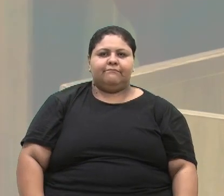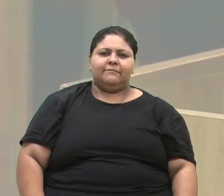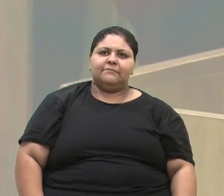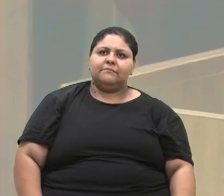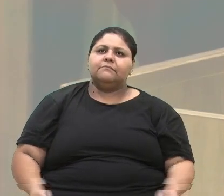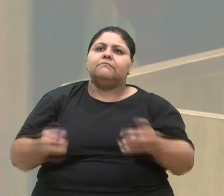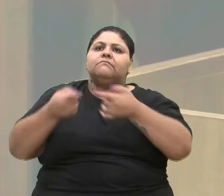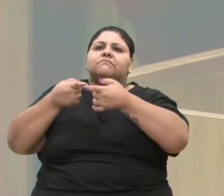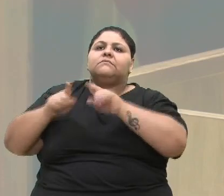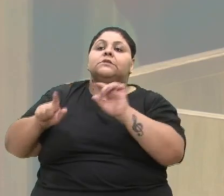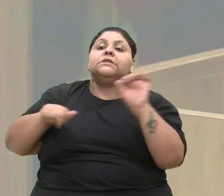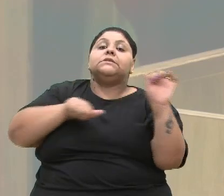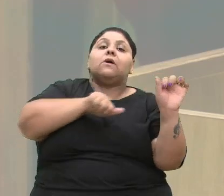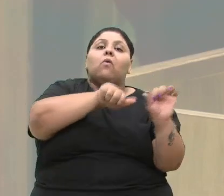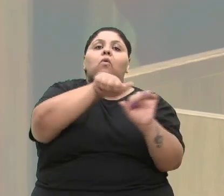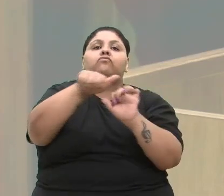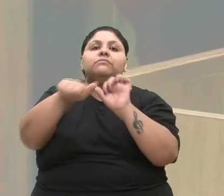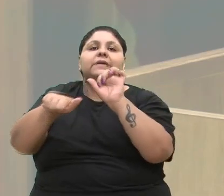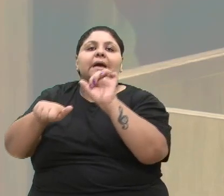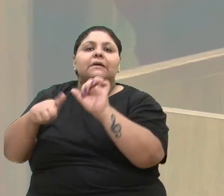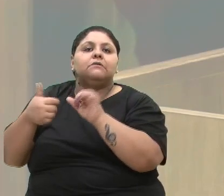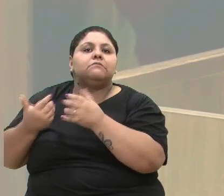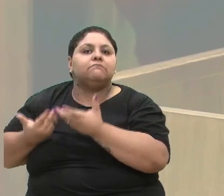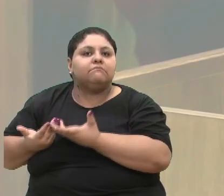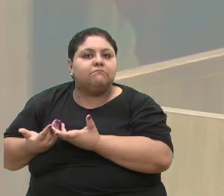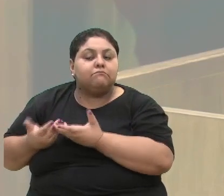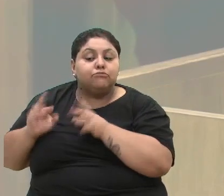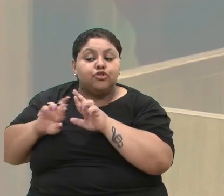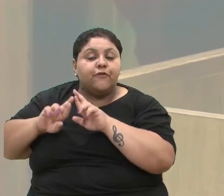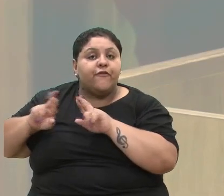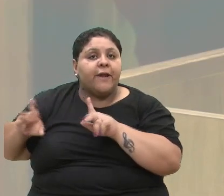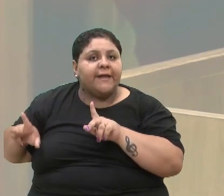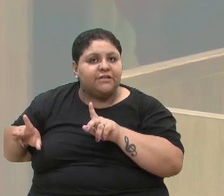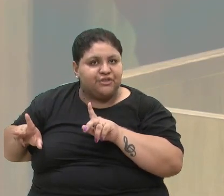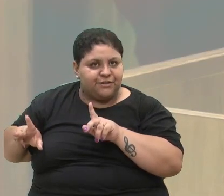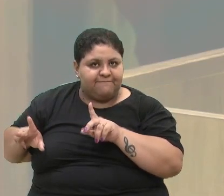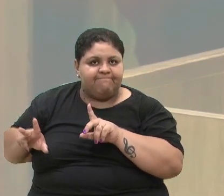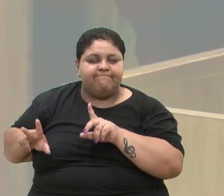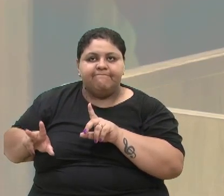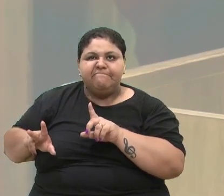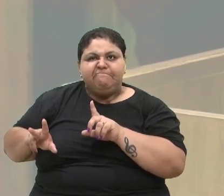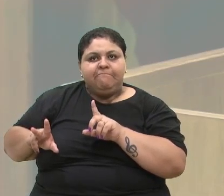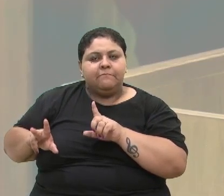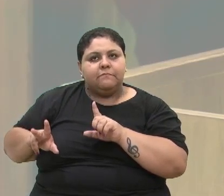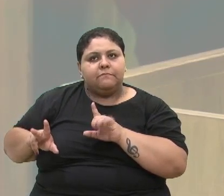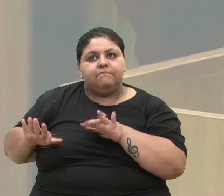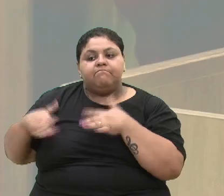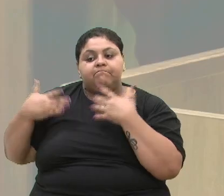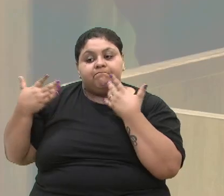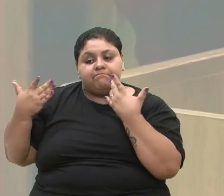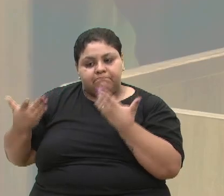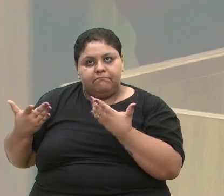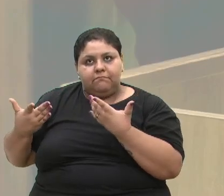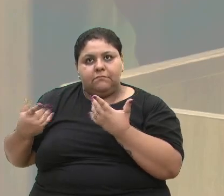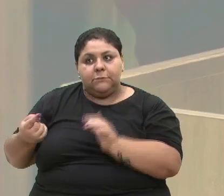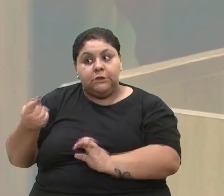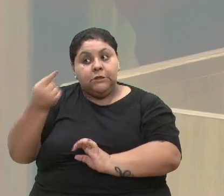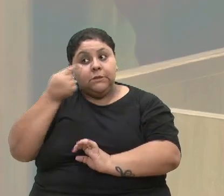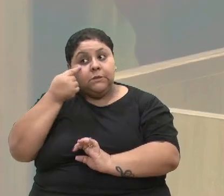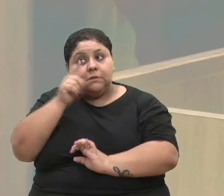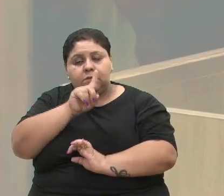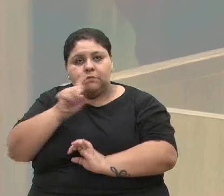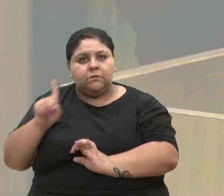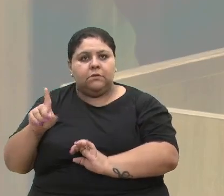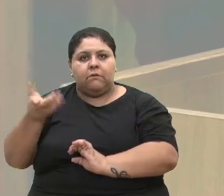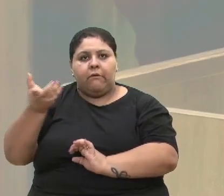Mas se fosse o contrário? Se fosse o contrário, gente. Então é esse ponto de vista. Aqui não é